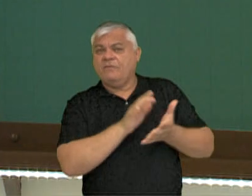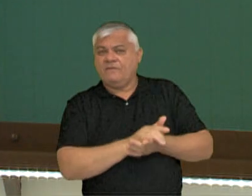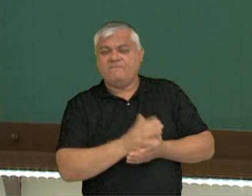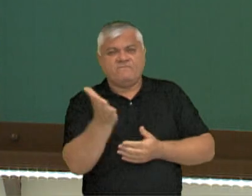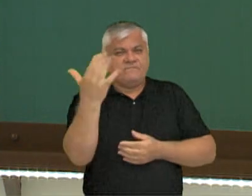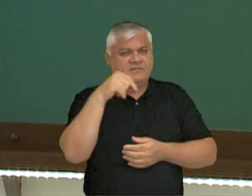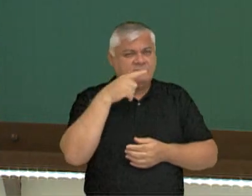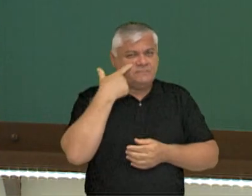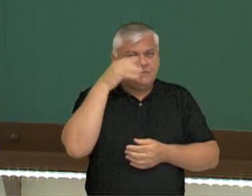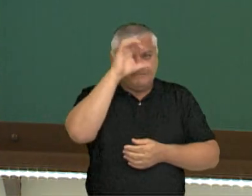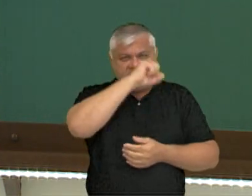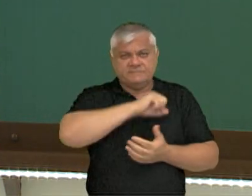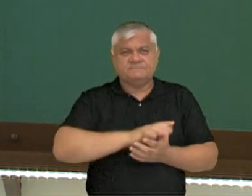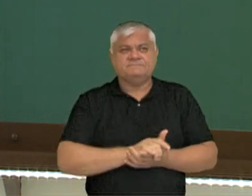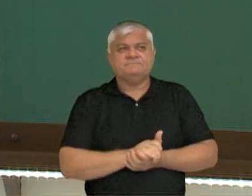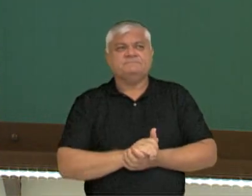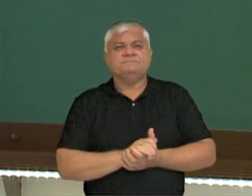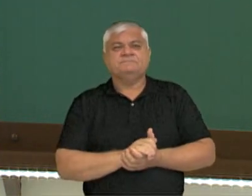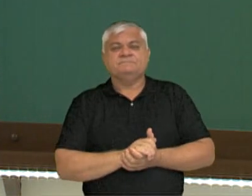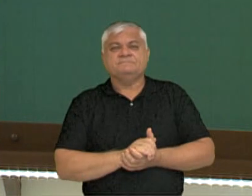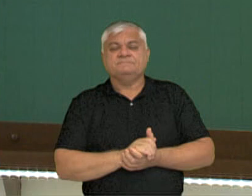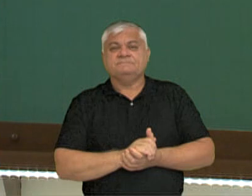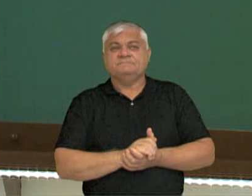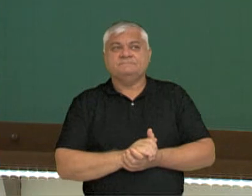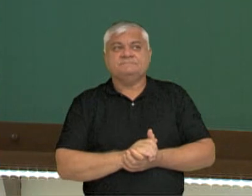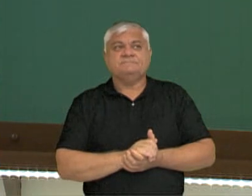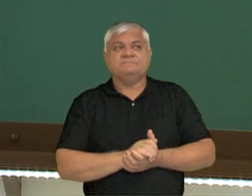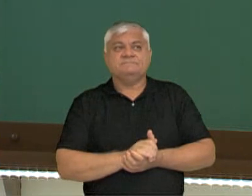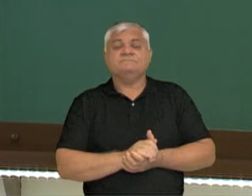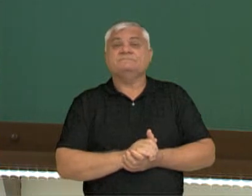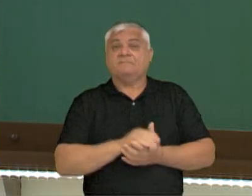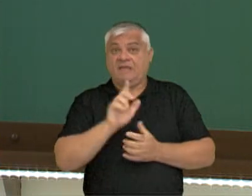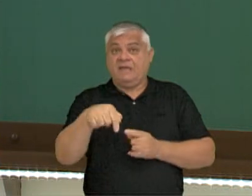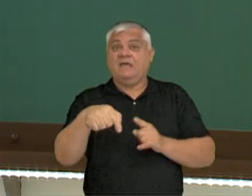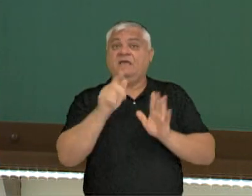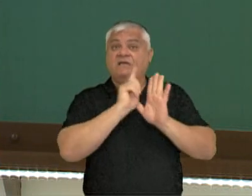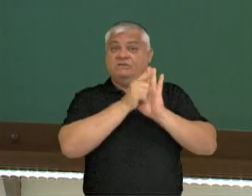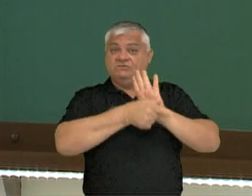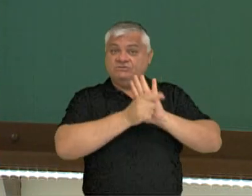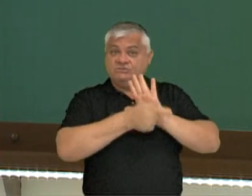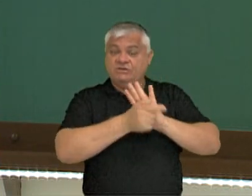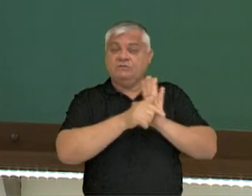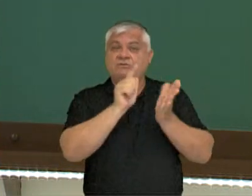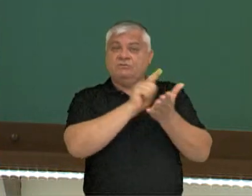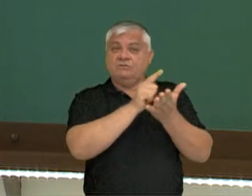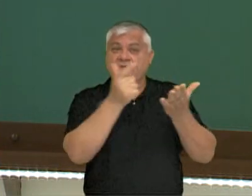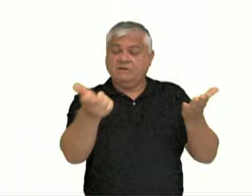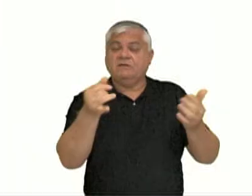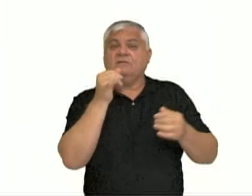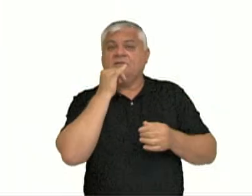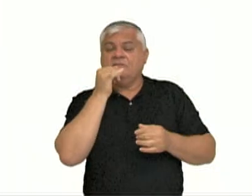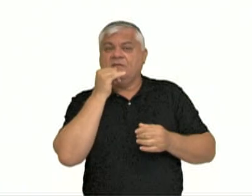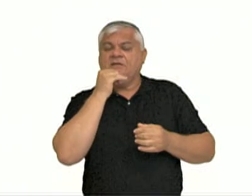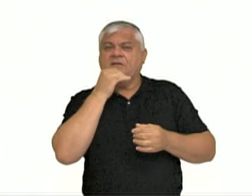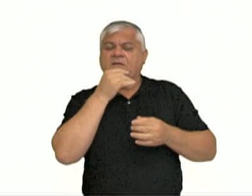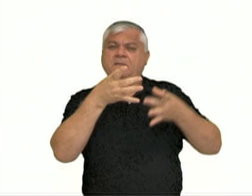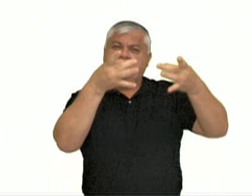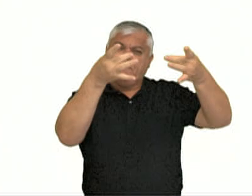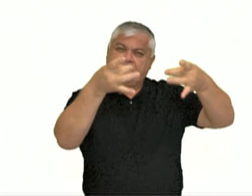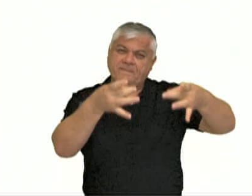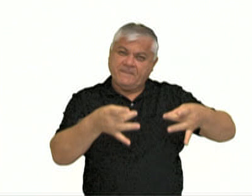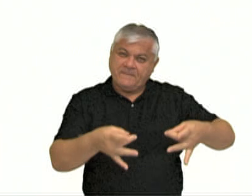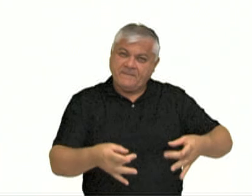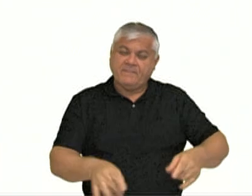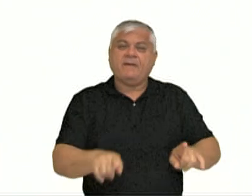sobre editorial. Editorial é um gênero jornalístico de caráter dissertativo ou argumentativo, que exprime